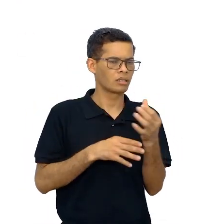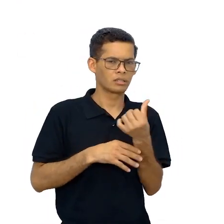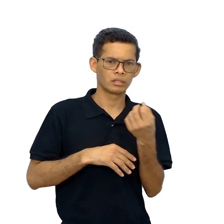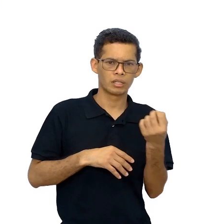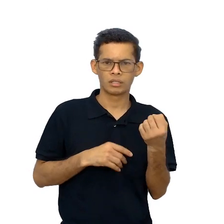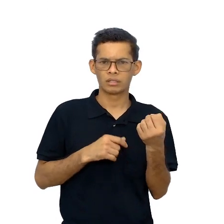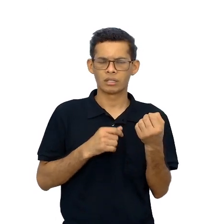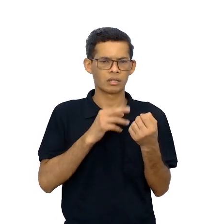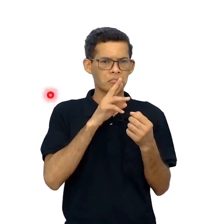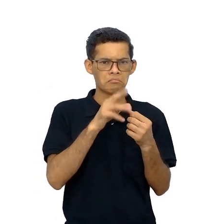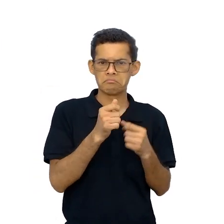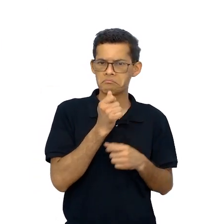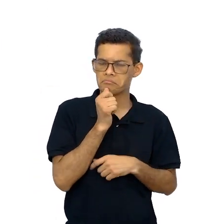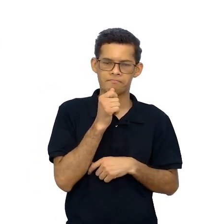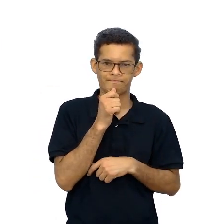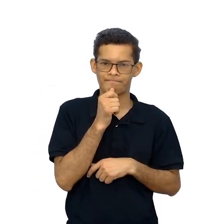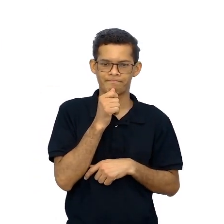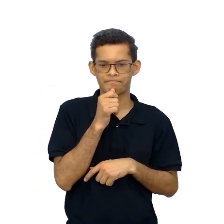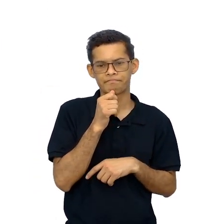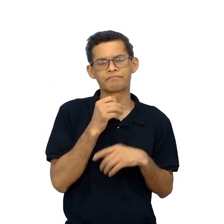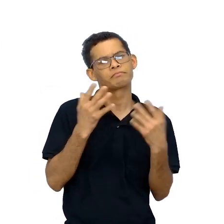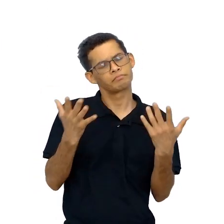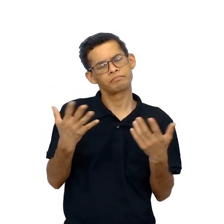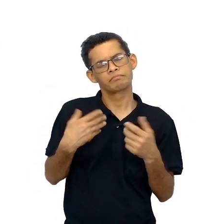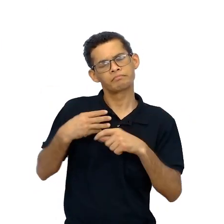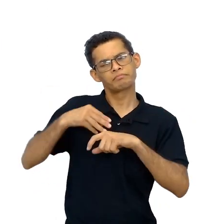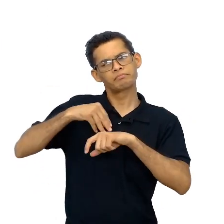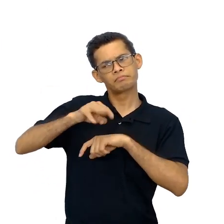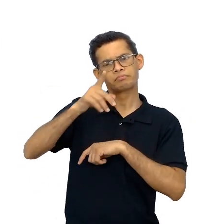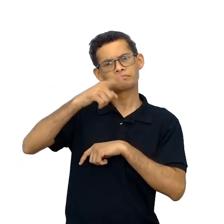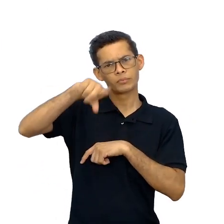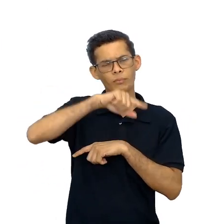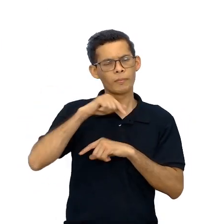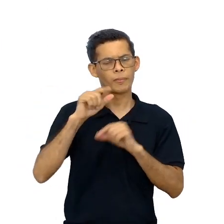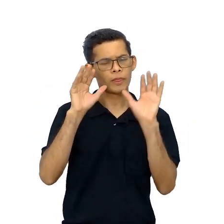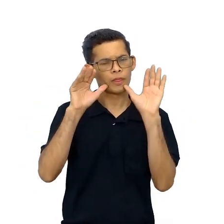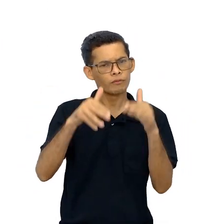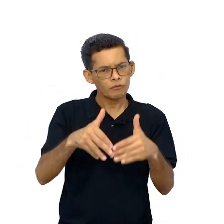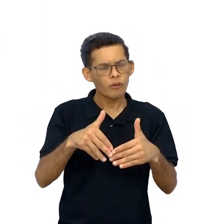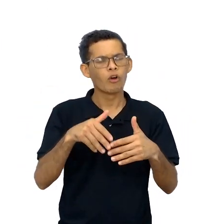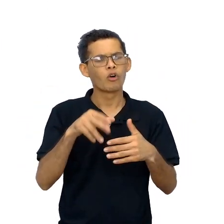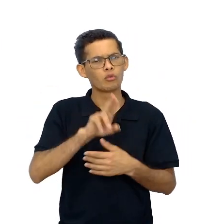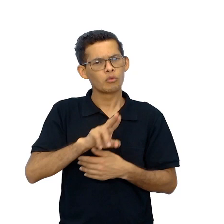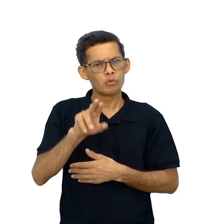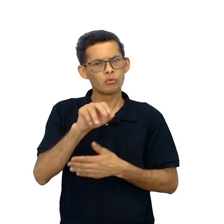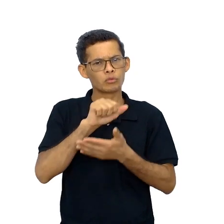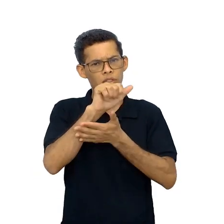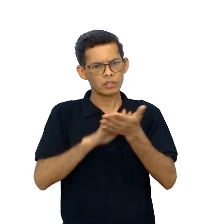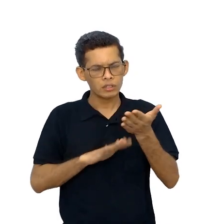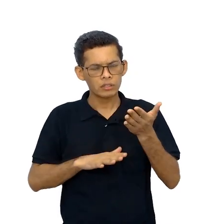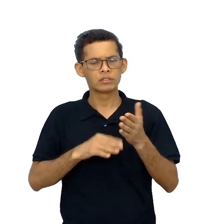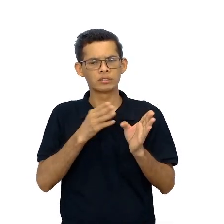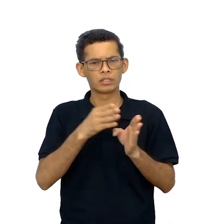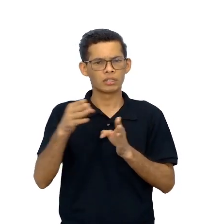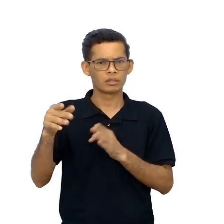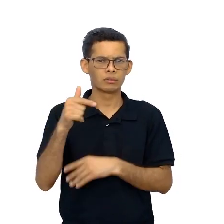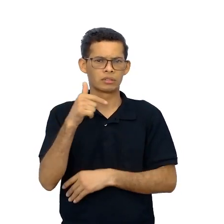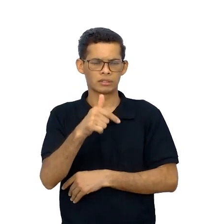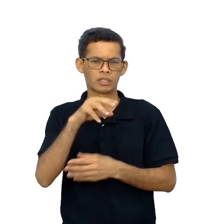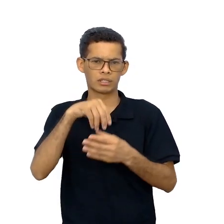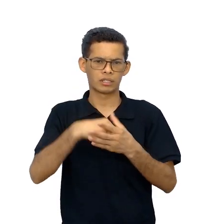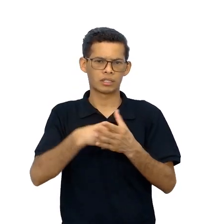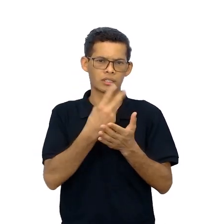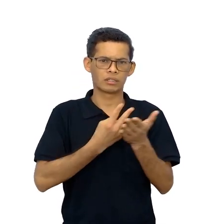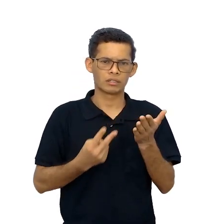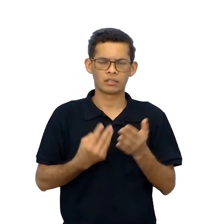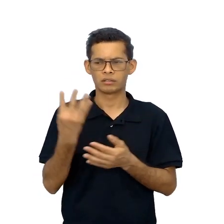não. Então, a gente sugere para vocês que vocês trabalhem com a sequência de atividade 7, né, do volume 2 do quarto